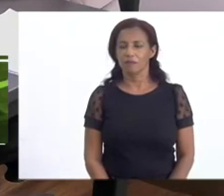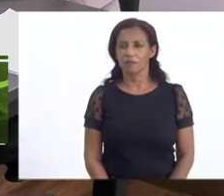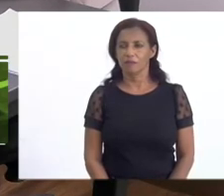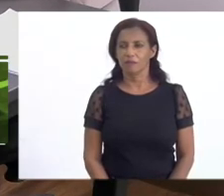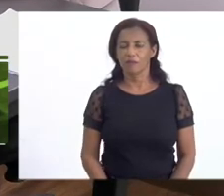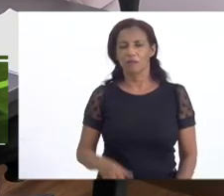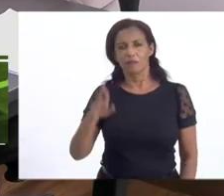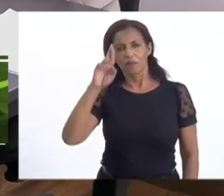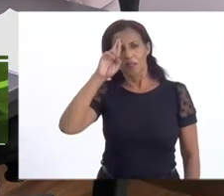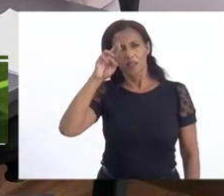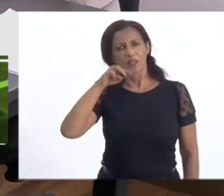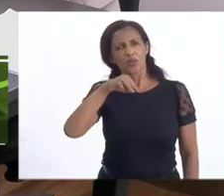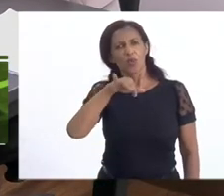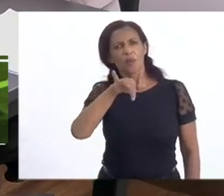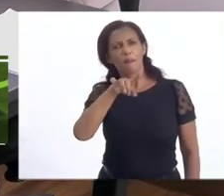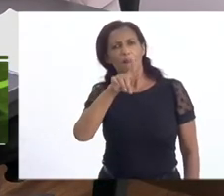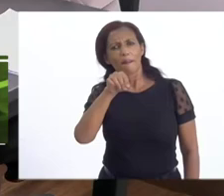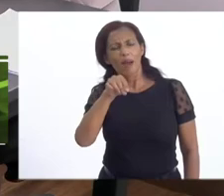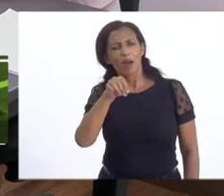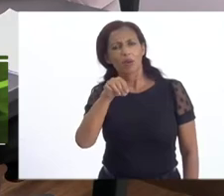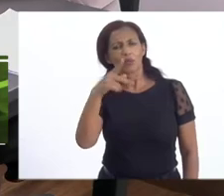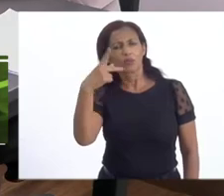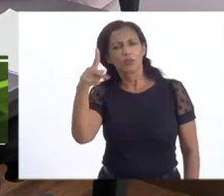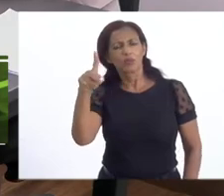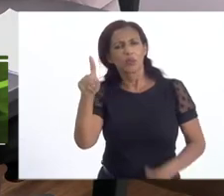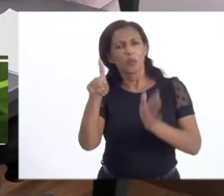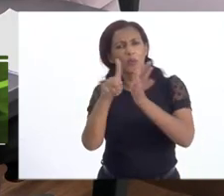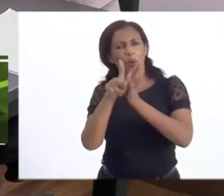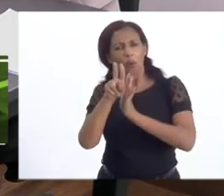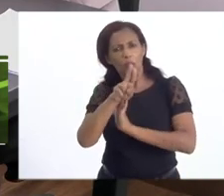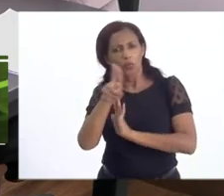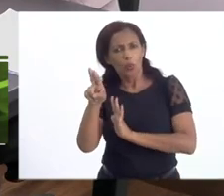Senhor Marcos Galvão, o senhor entrou com o seu próprio nome ou entrou por